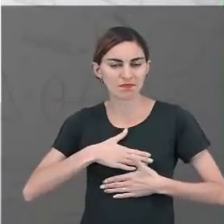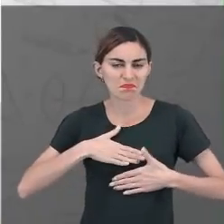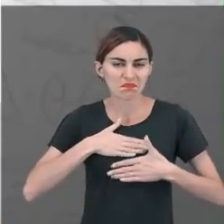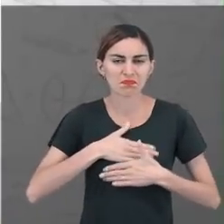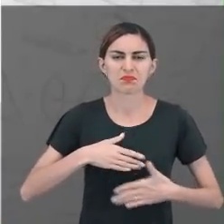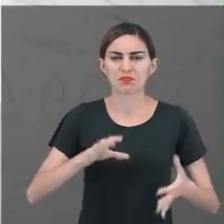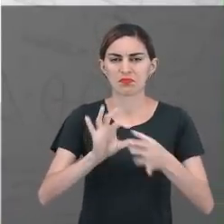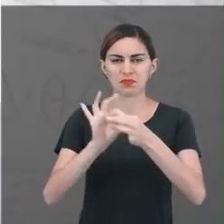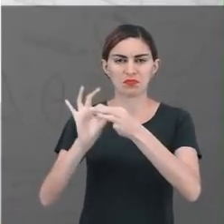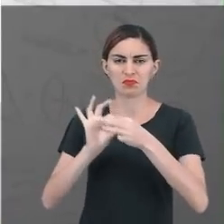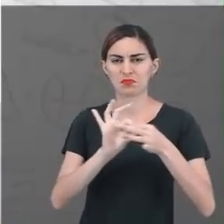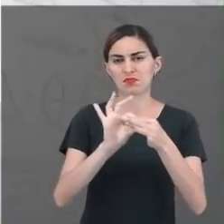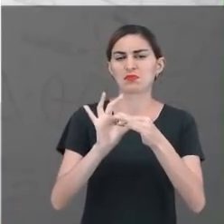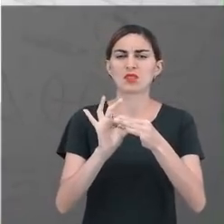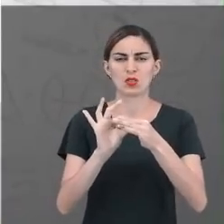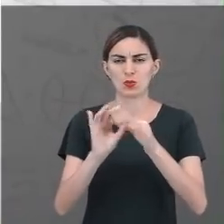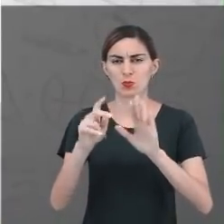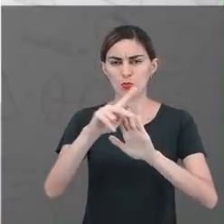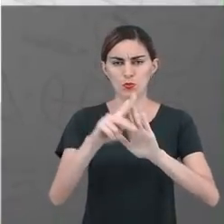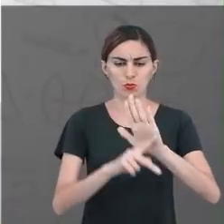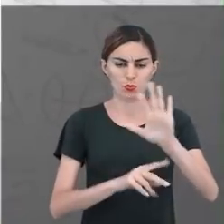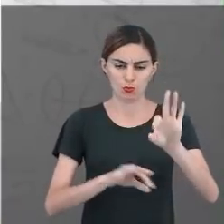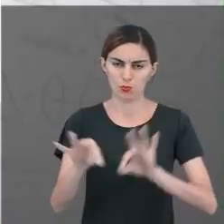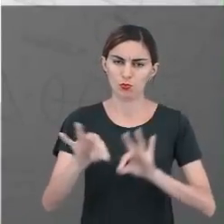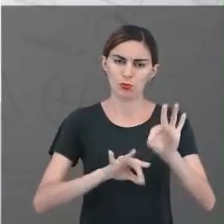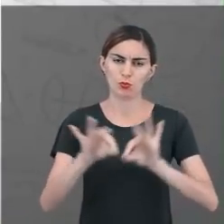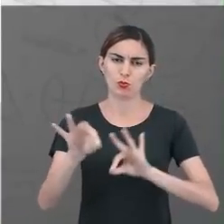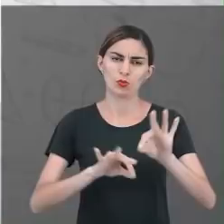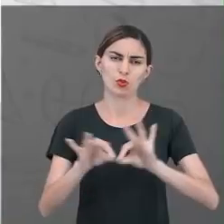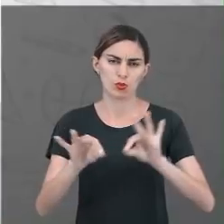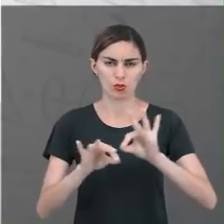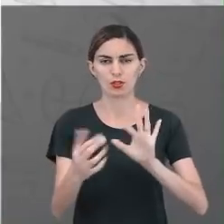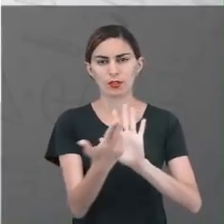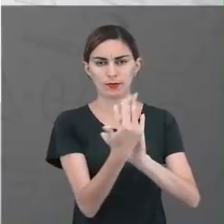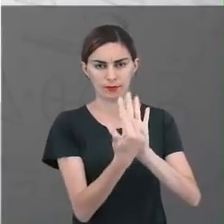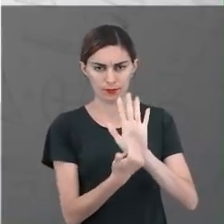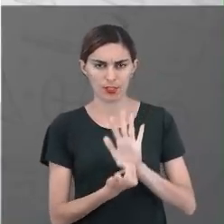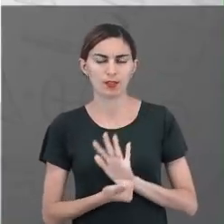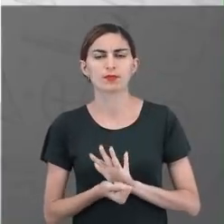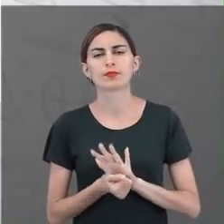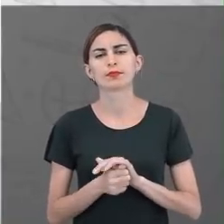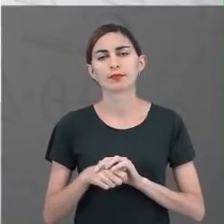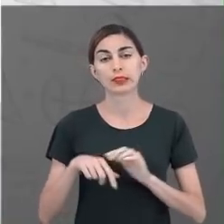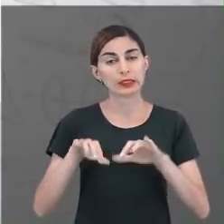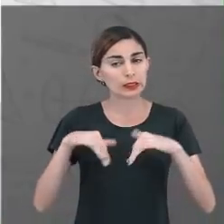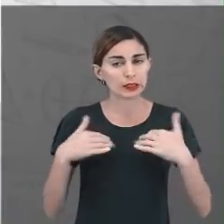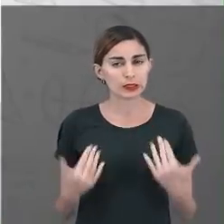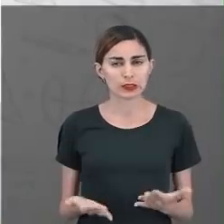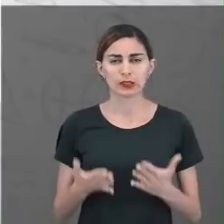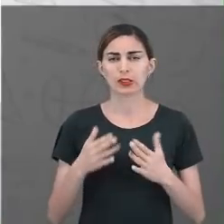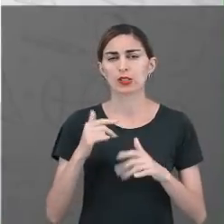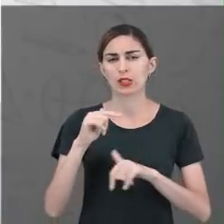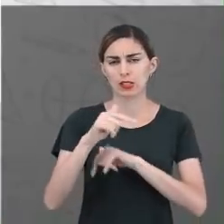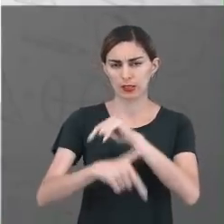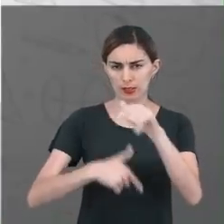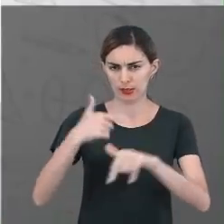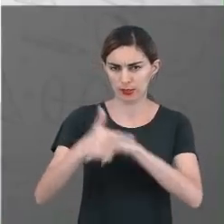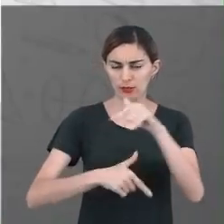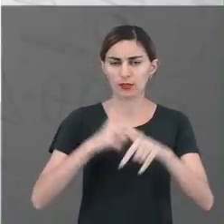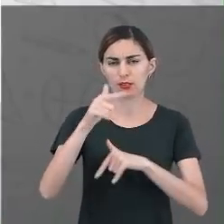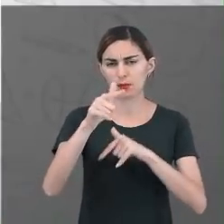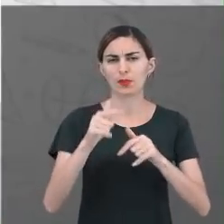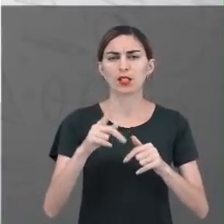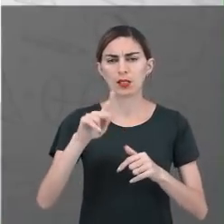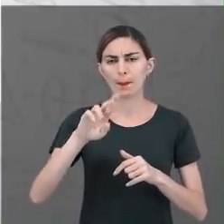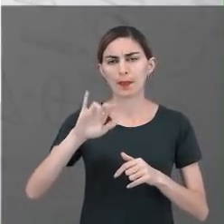ambiente construído e projetado por um designer. Então, a Casa Vidro trabalha exatamente esse